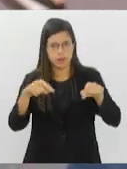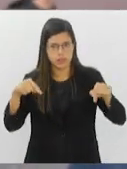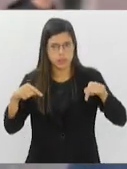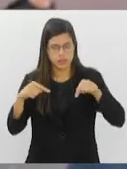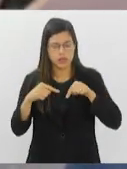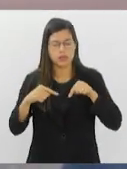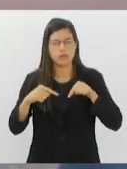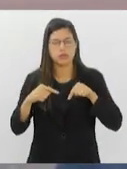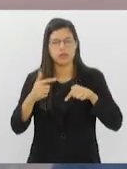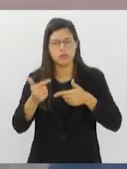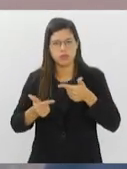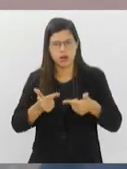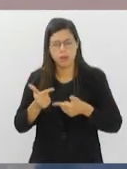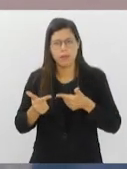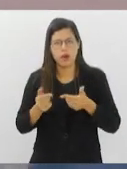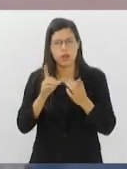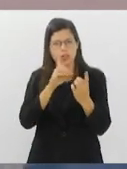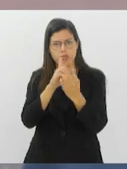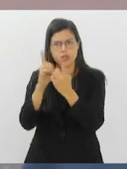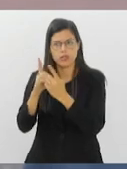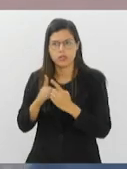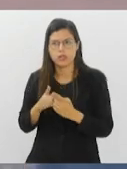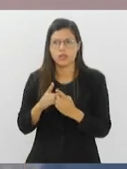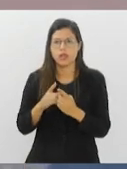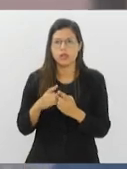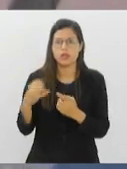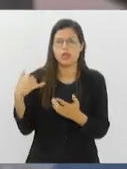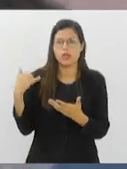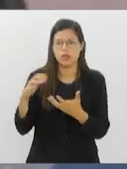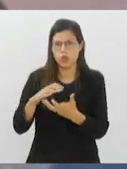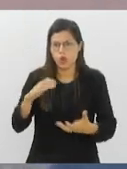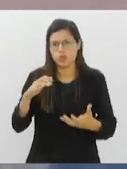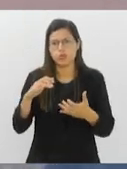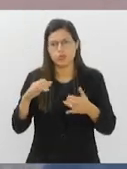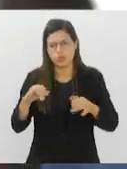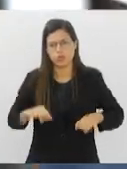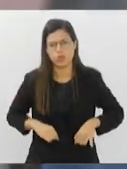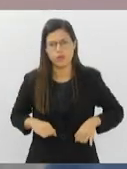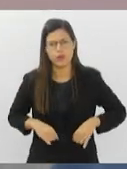muitas questões de idosos que estão sofrendo violência